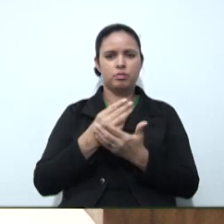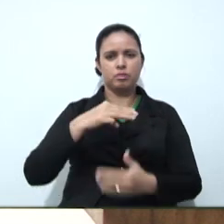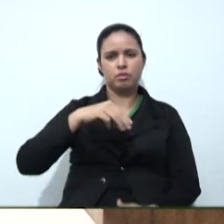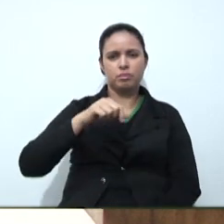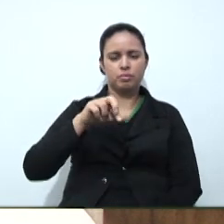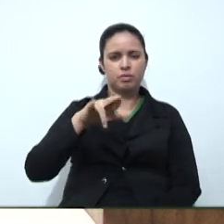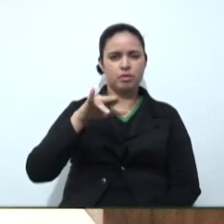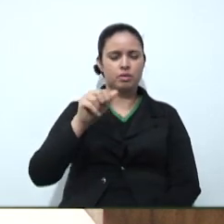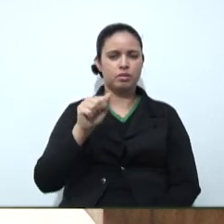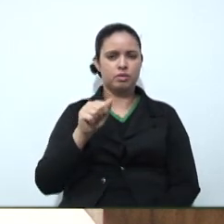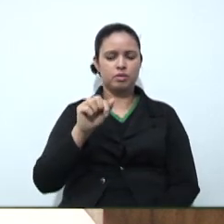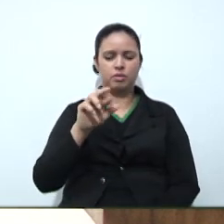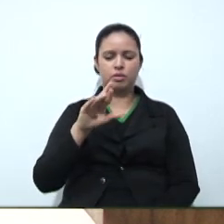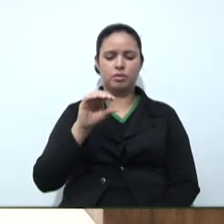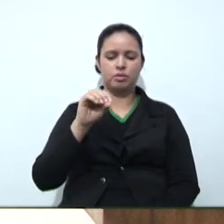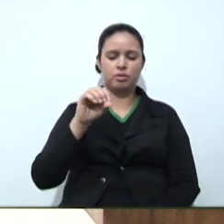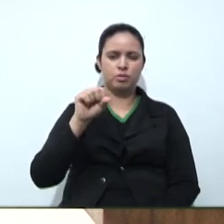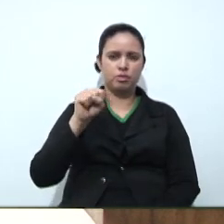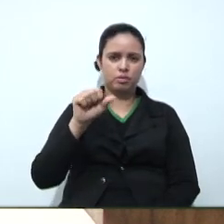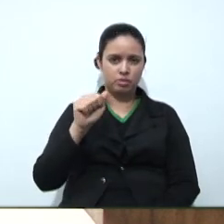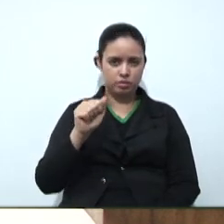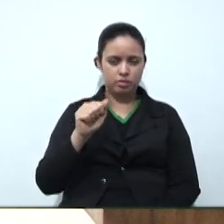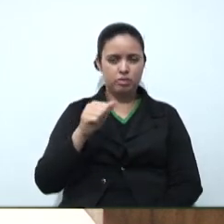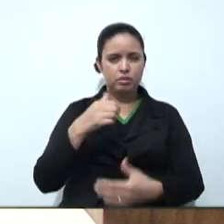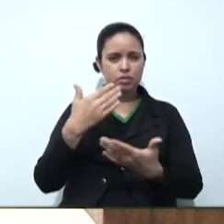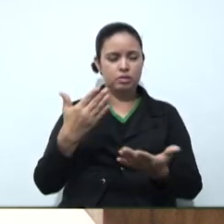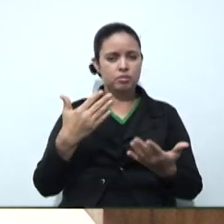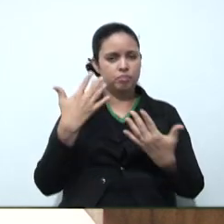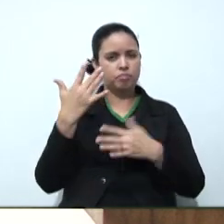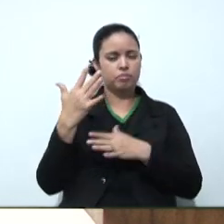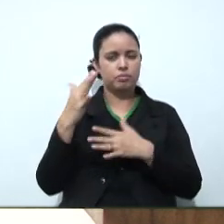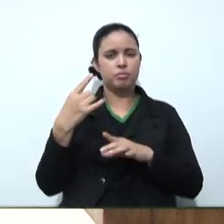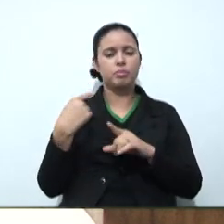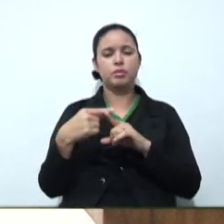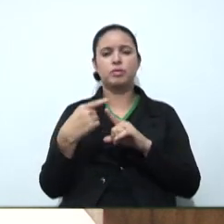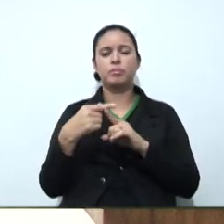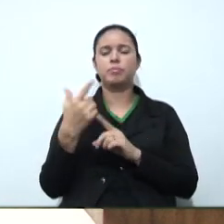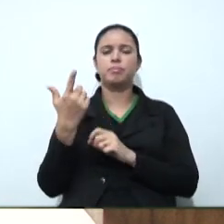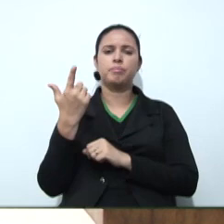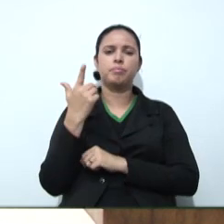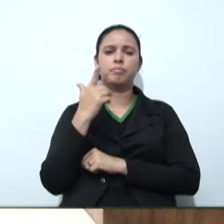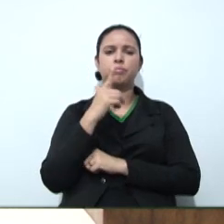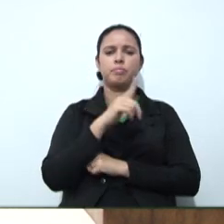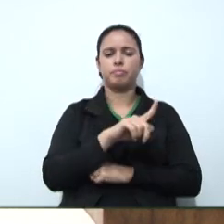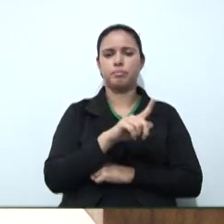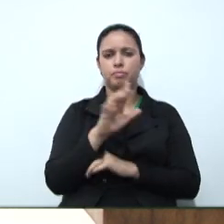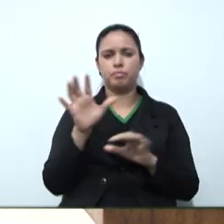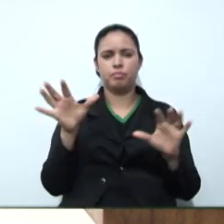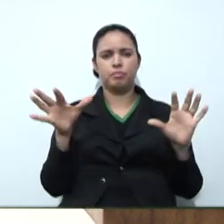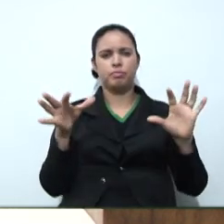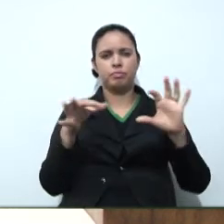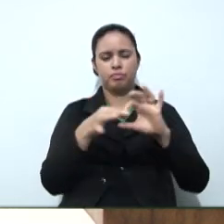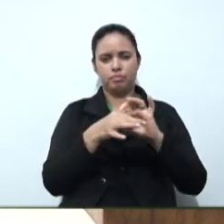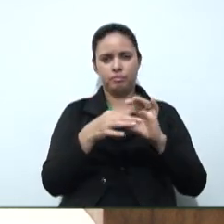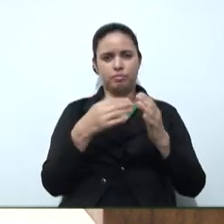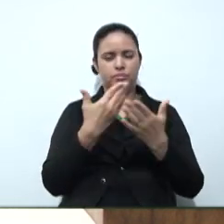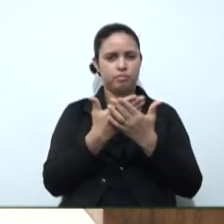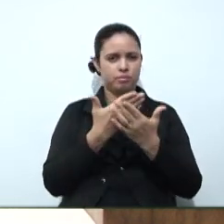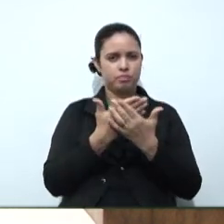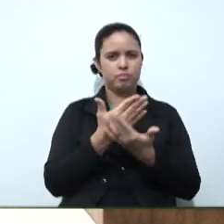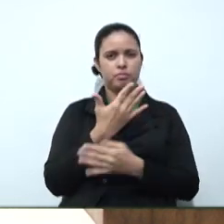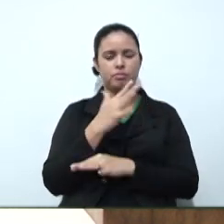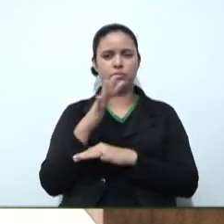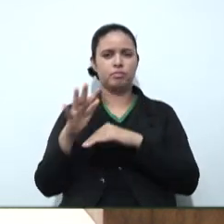mandou foto, parabéns. Não é? Então estou estendendo assim, porque eles conseguiram conectar com a aula, né, de meio ambiente que a